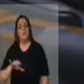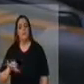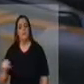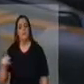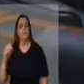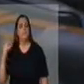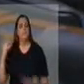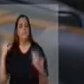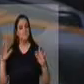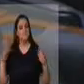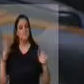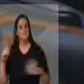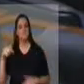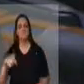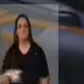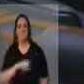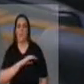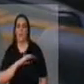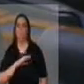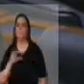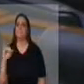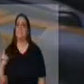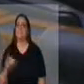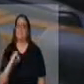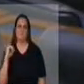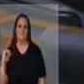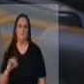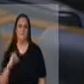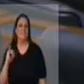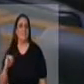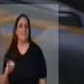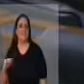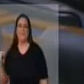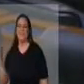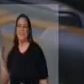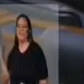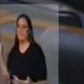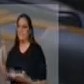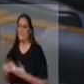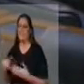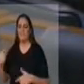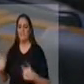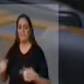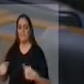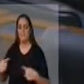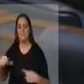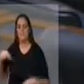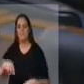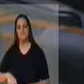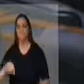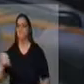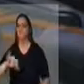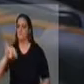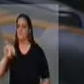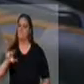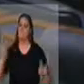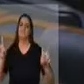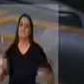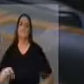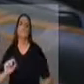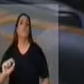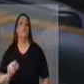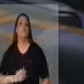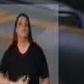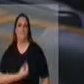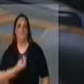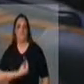importantes comissões que nós realizamos, debates que realizamos, porque nós estamos aqui tratando de vida. E certamente